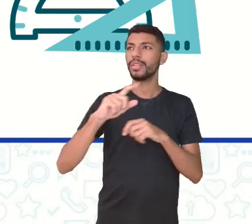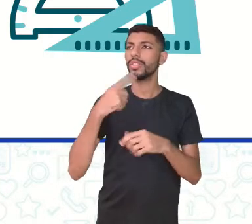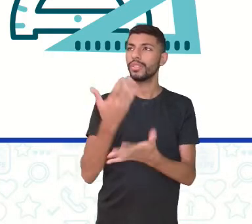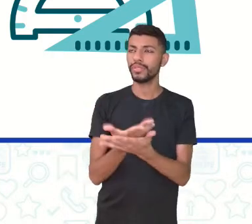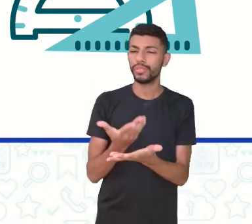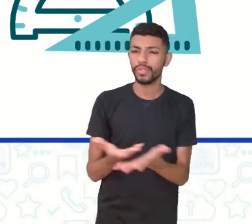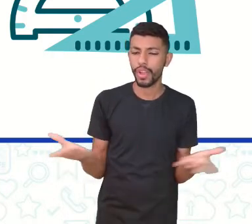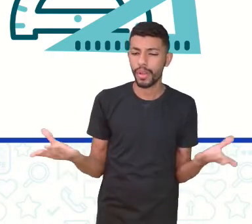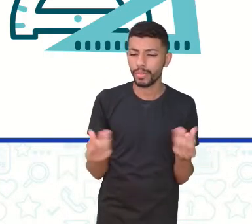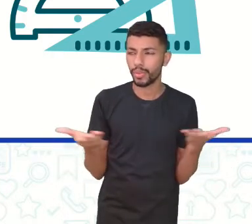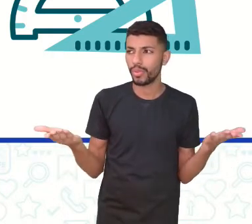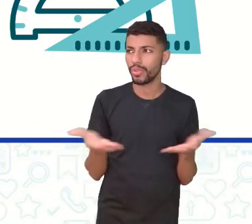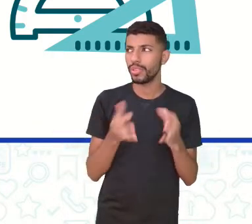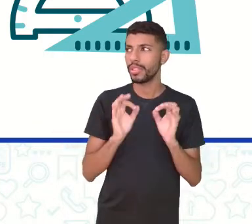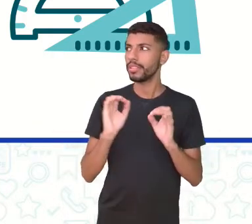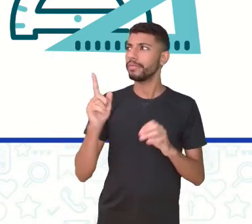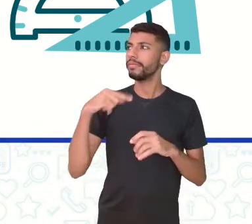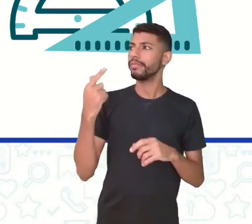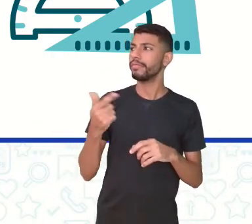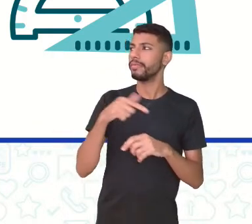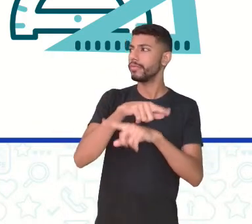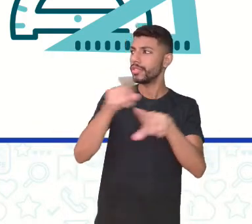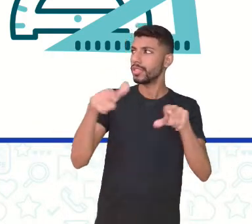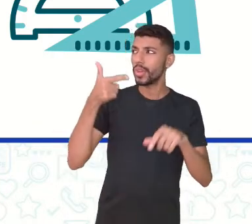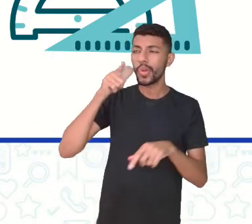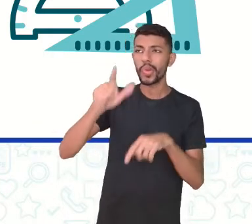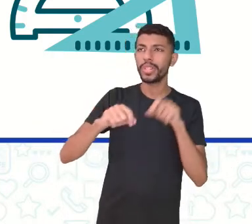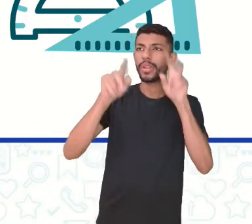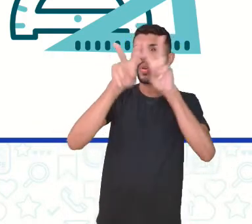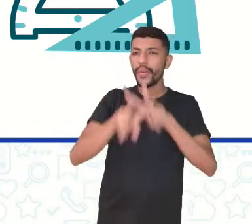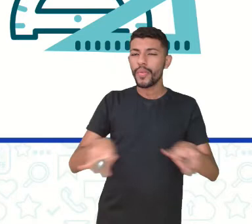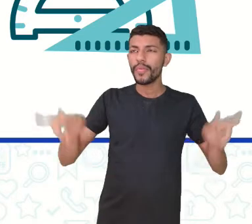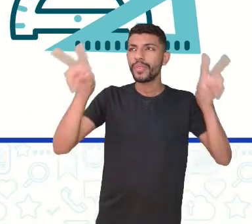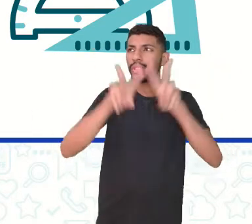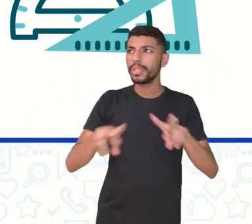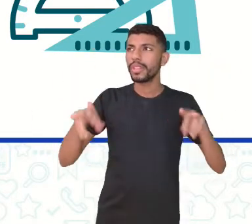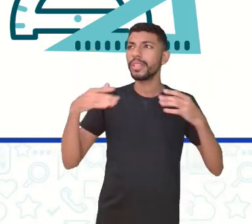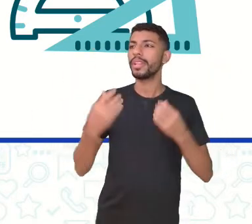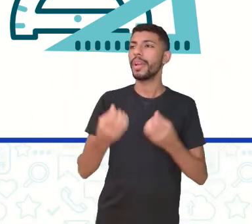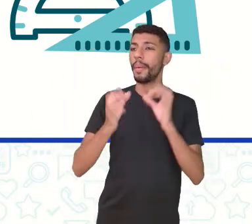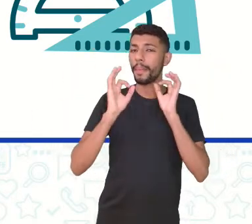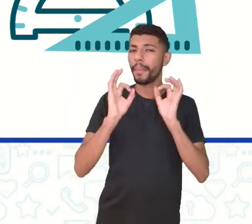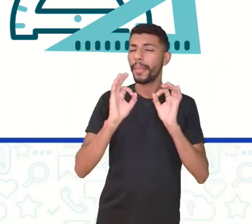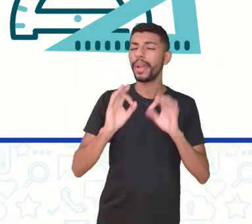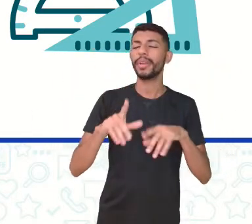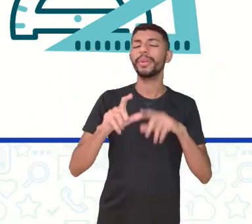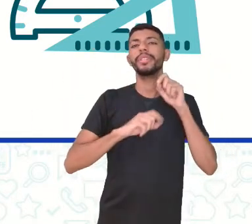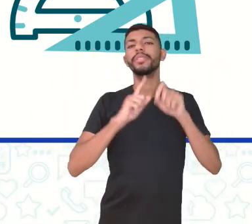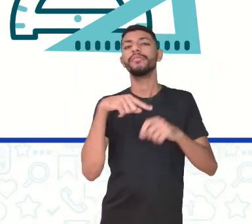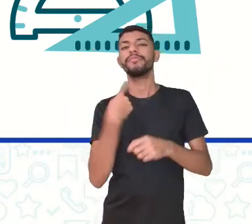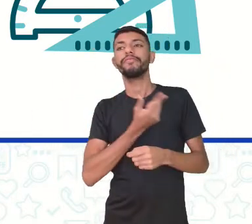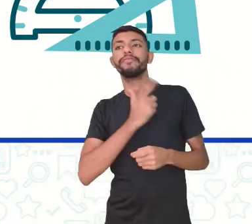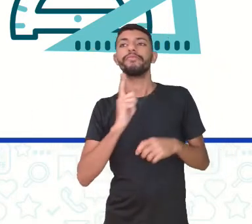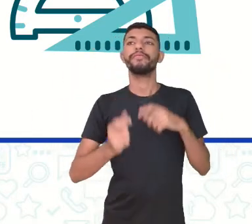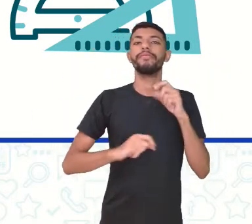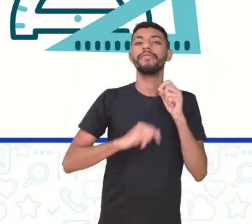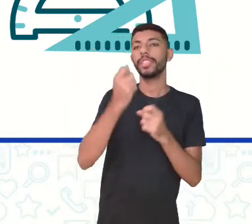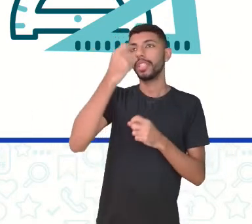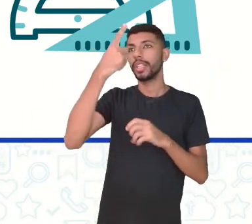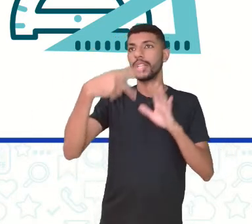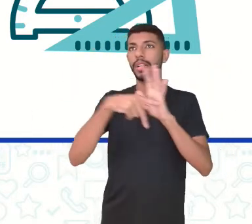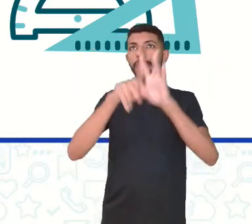ela aí para vocês, certo? Para que vocês consigam visualizar bastante quando a gente pega aí essa ideia